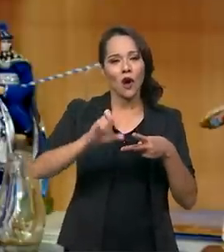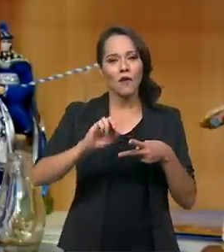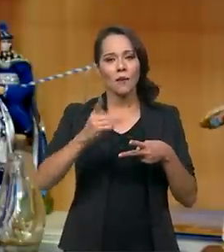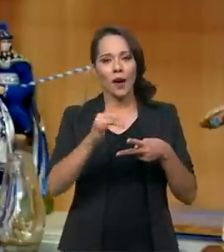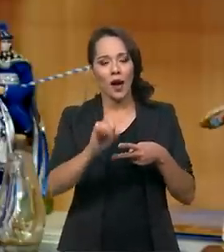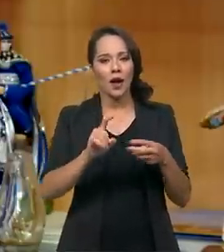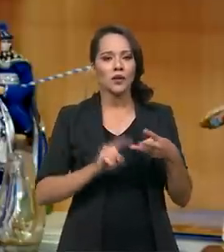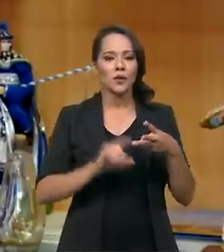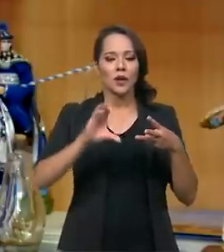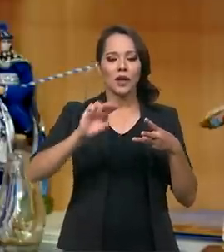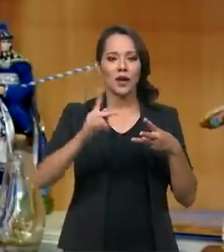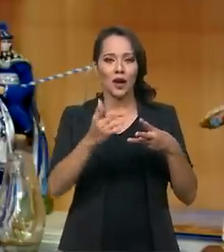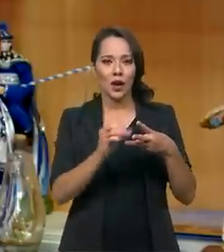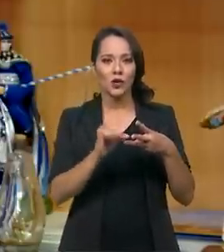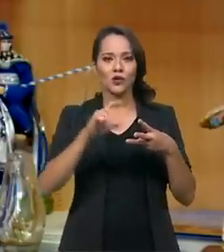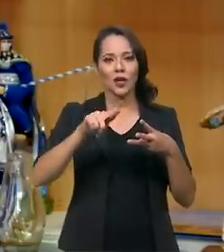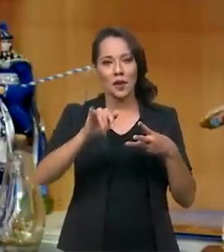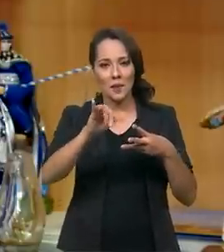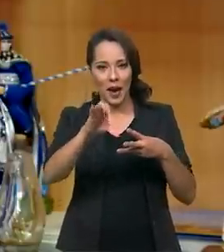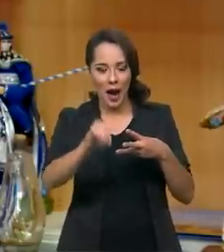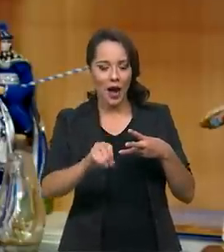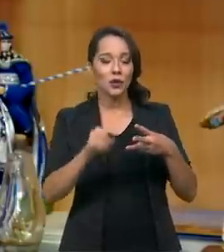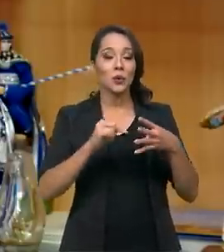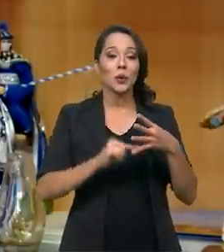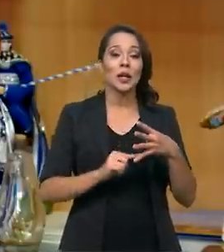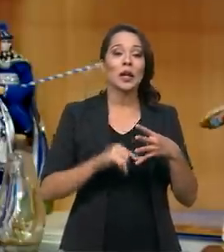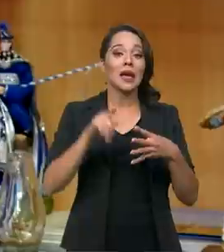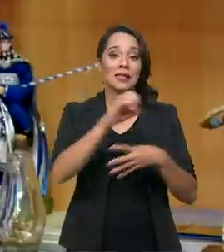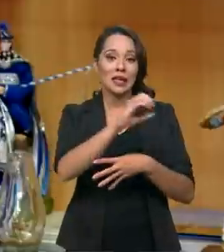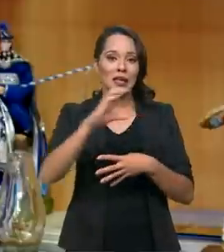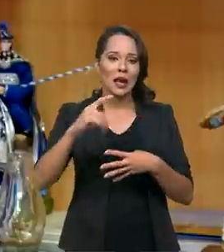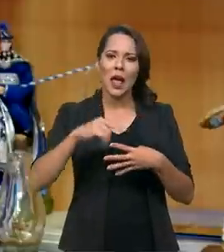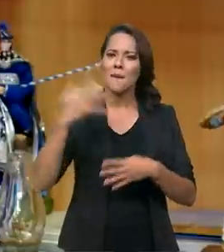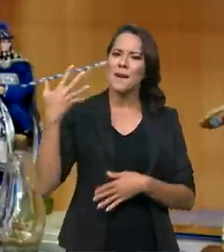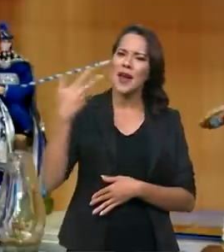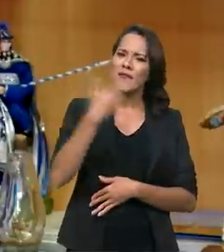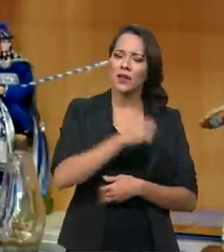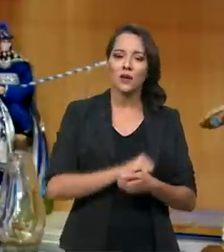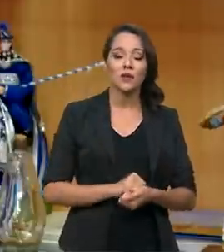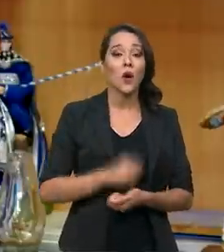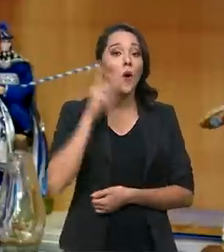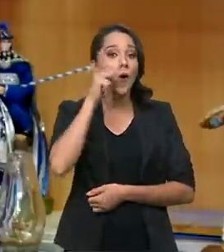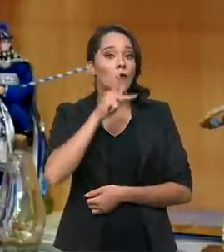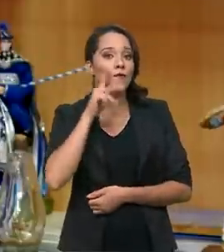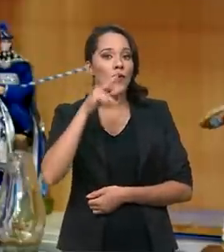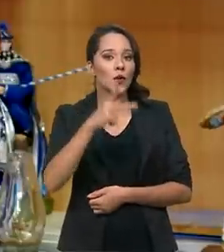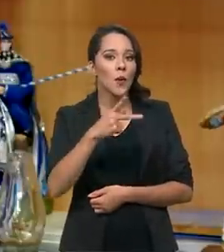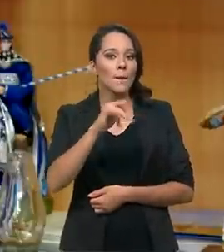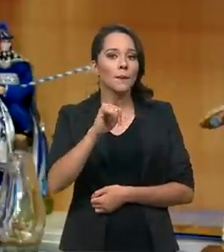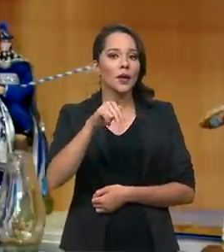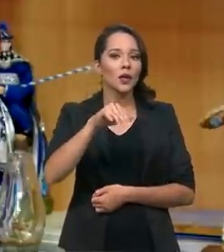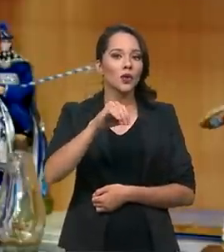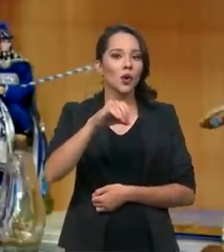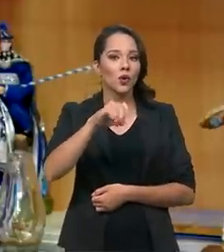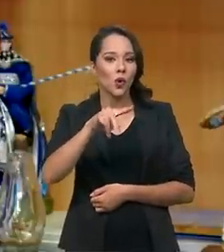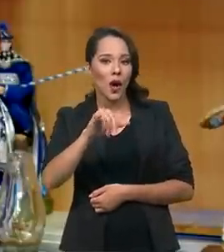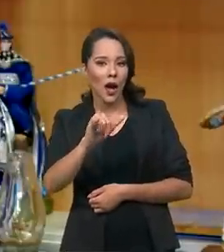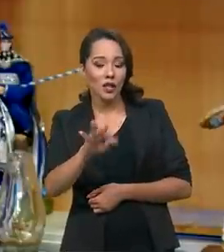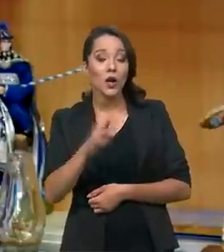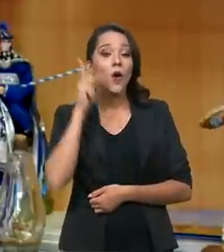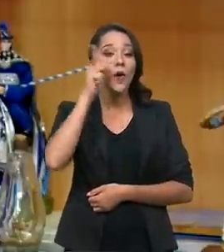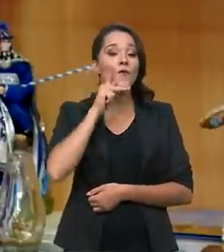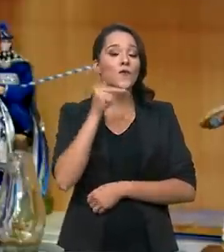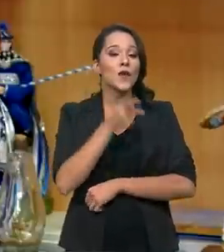tive em Rancho Queimado na serra Catarinense e é maravilhoso lá o vinho pneu no ar o espumante brasileiro vinho